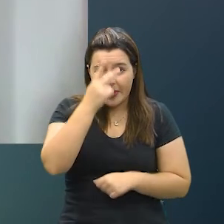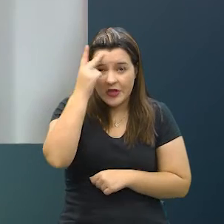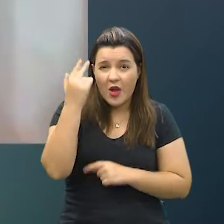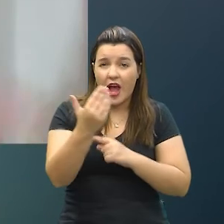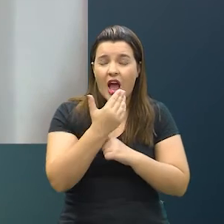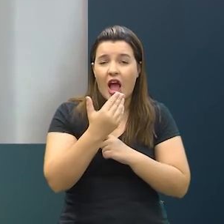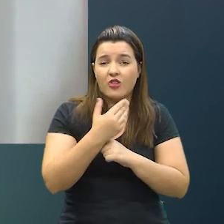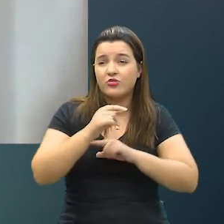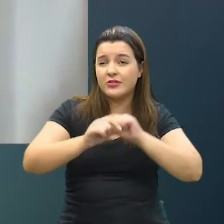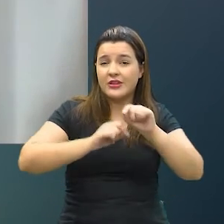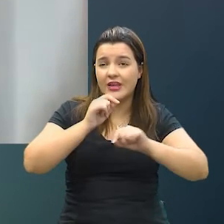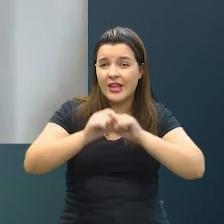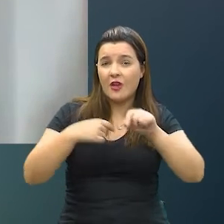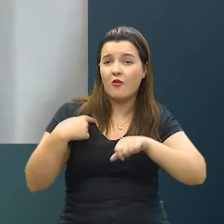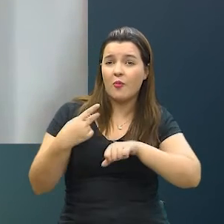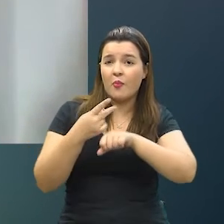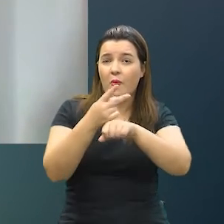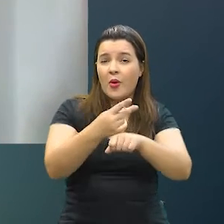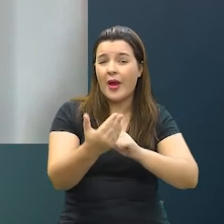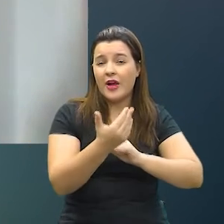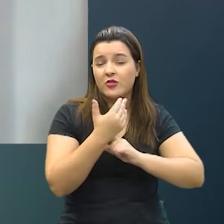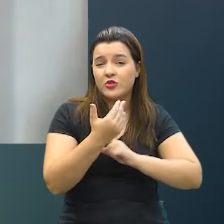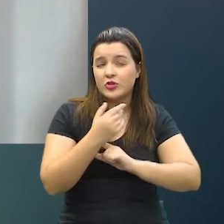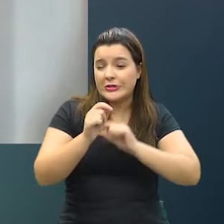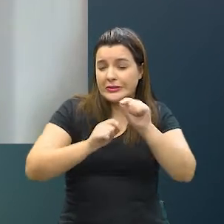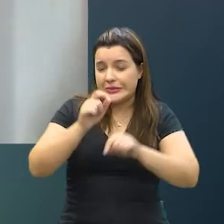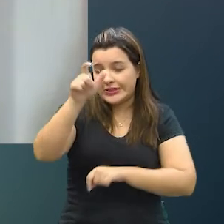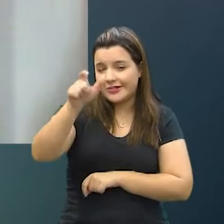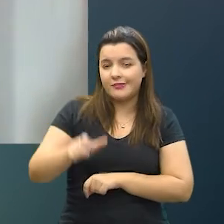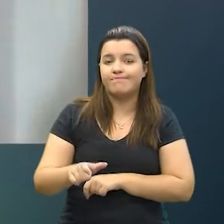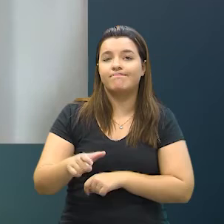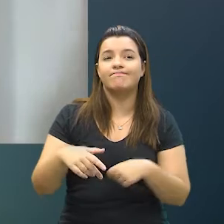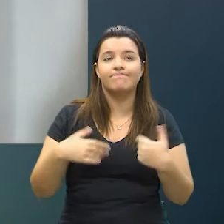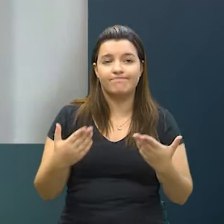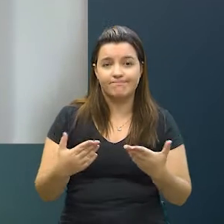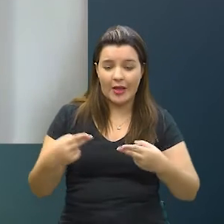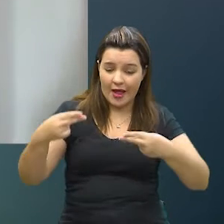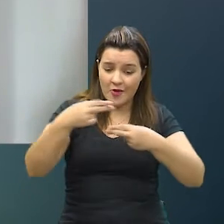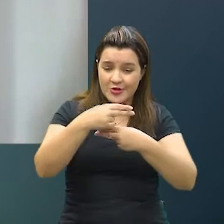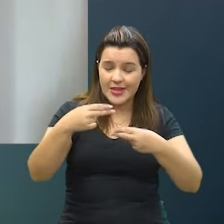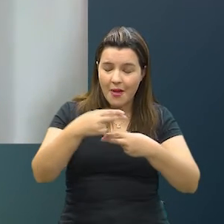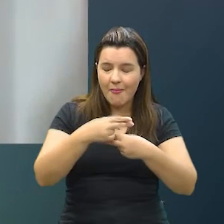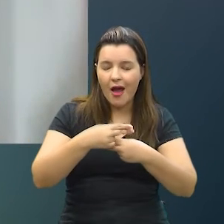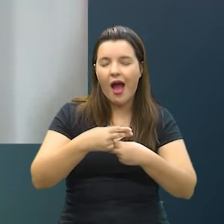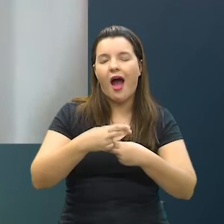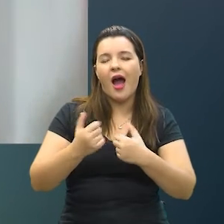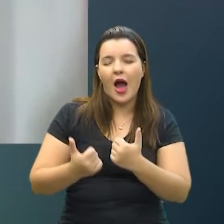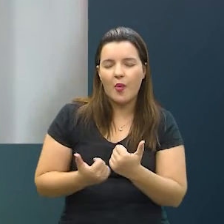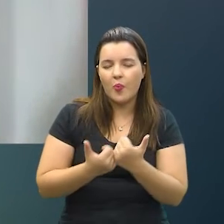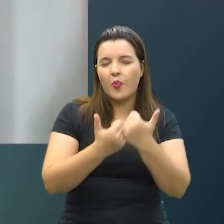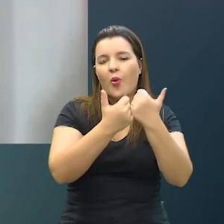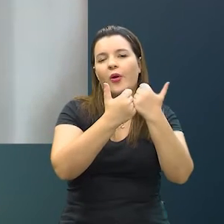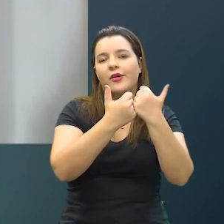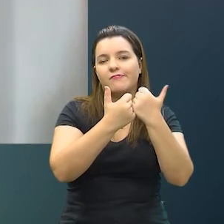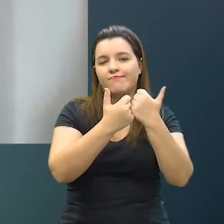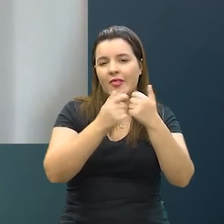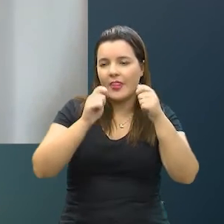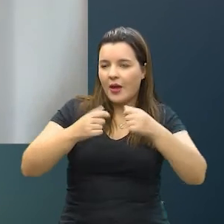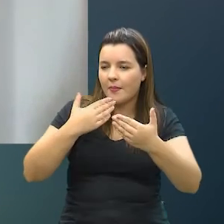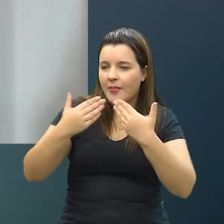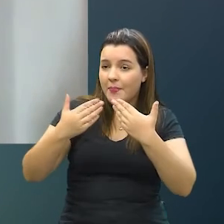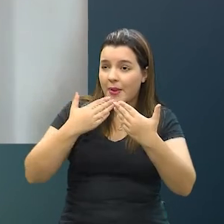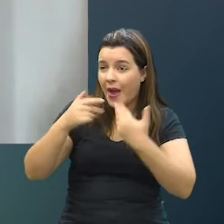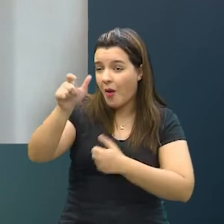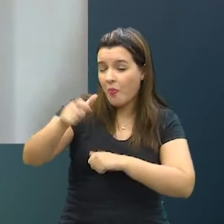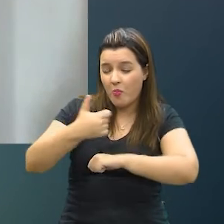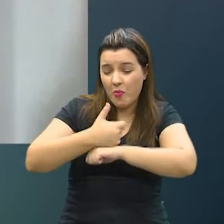conversar? Aonde que eu vou buscar ajuda, né? Então, ter esse apoio do Sebrae, né, ter essa possibilidade de conversar